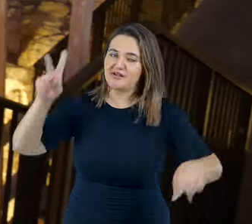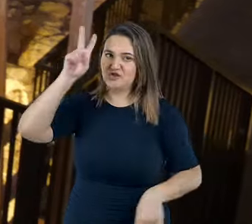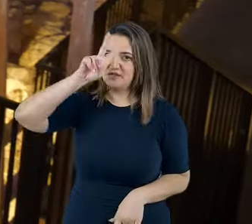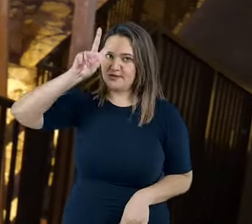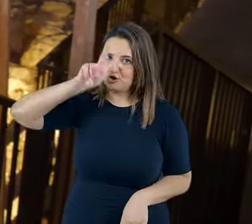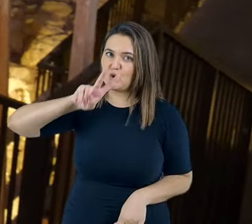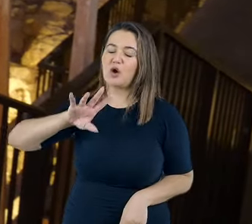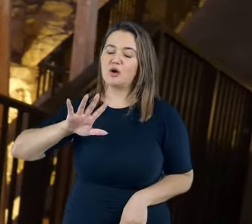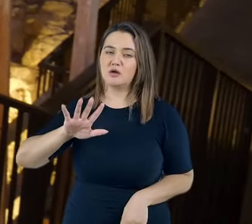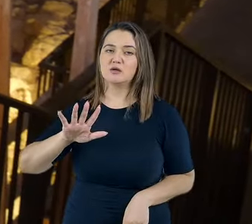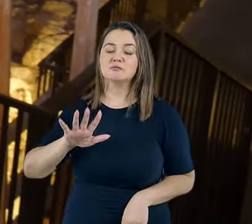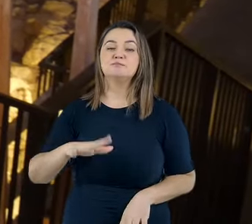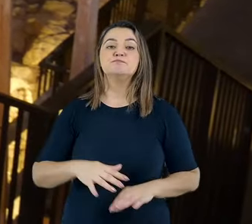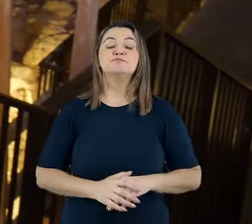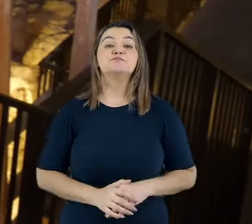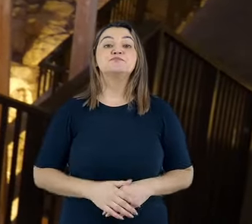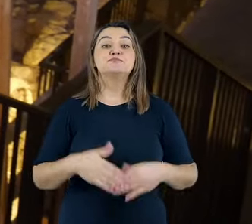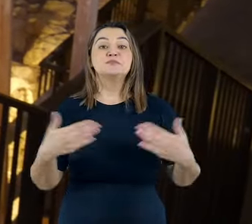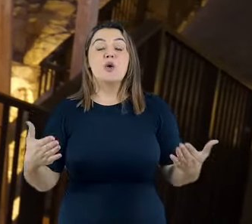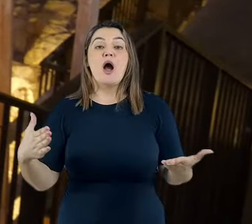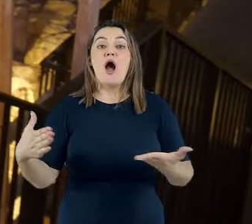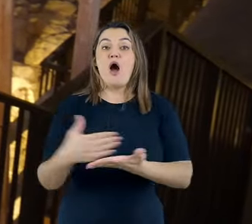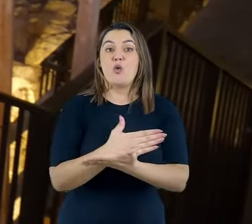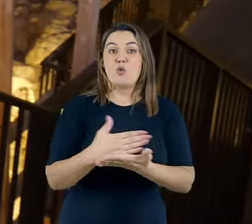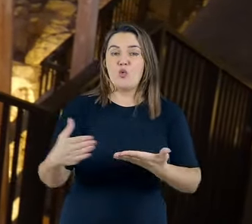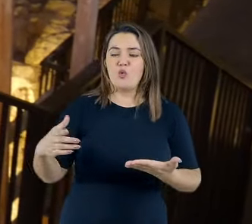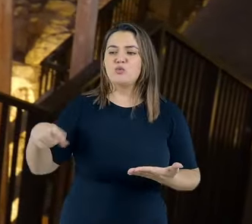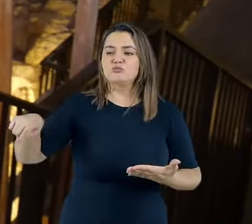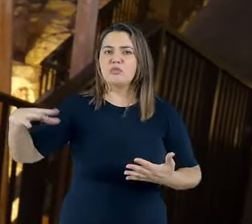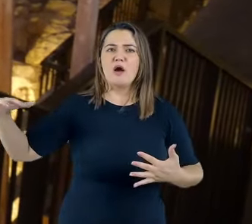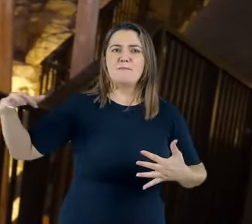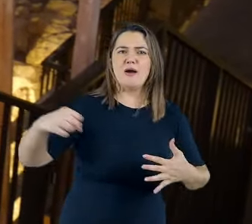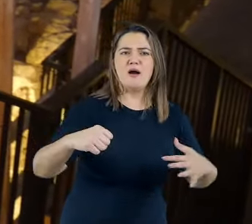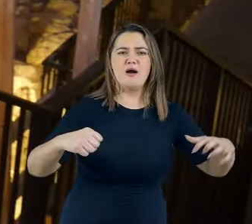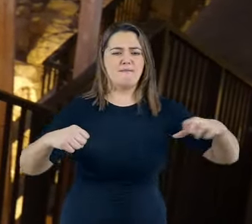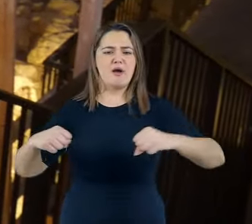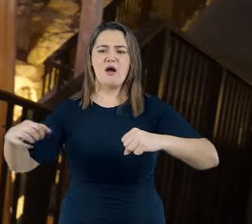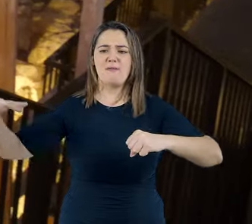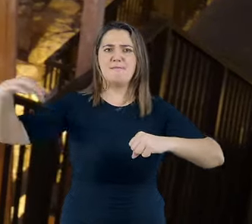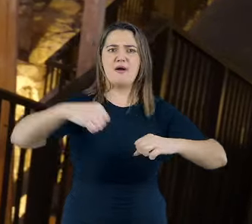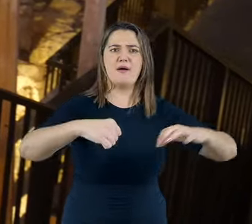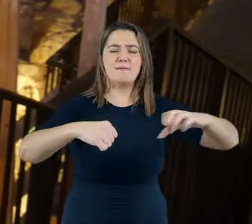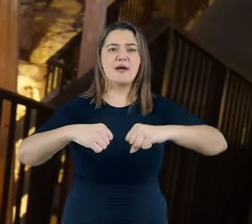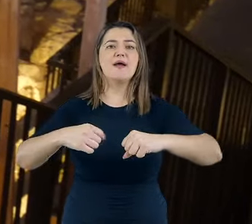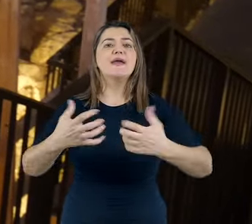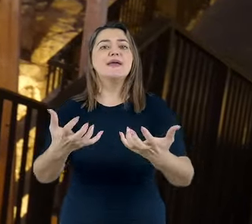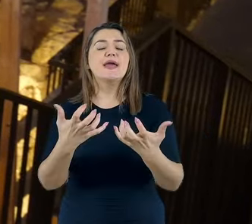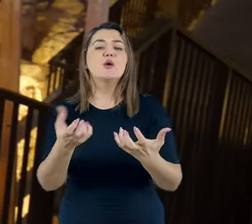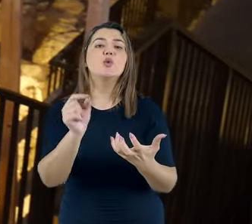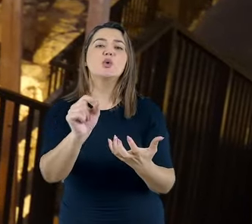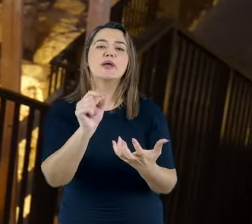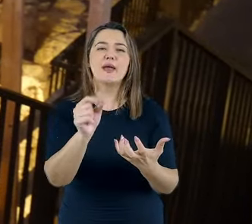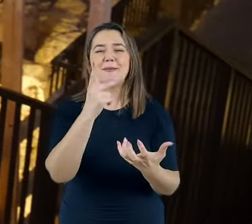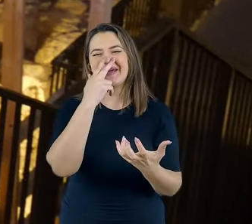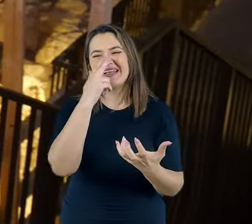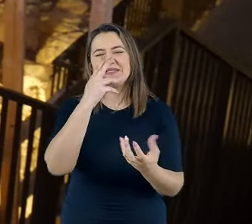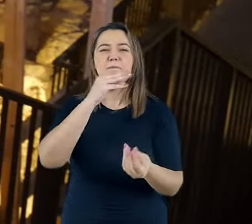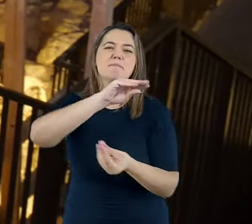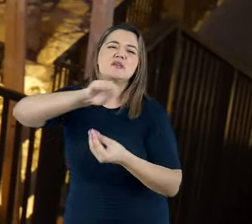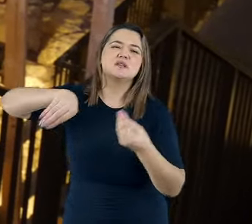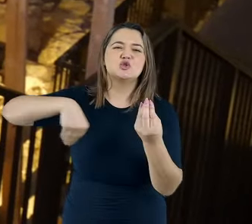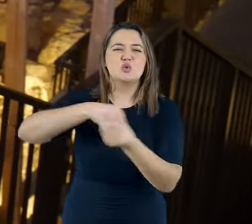evangelhos, mas menciona. Aí, muitos desses conquistadores acabavam vindo com místicos em meio ao